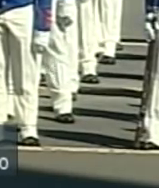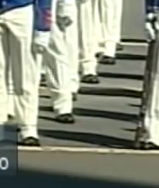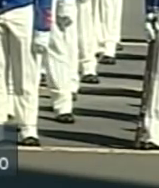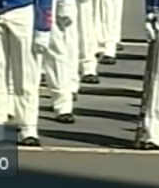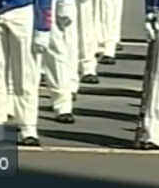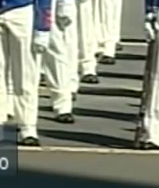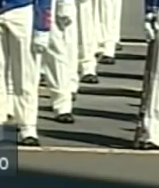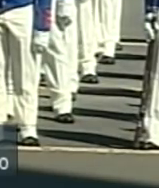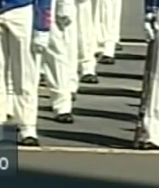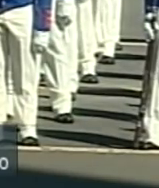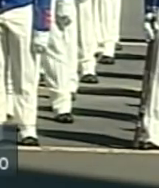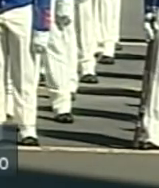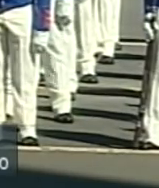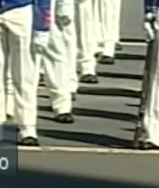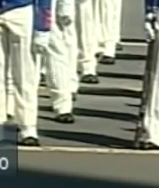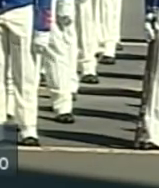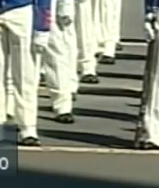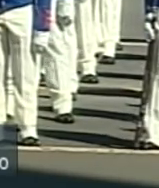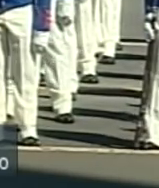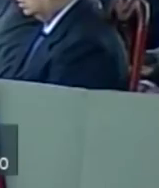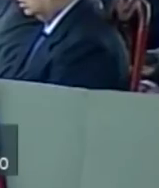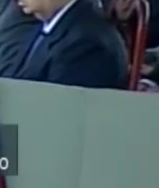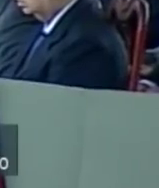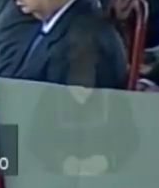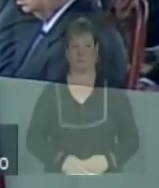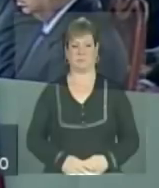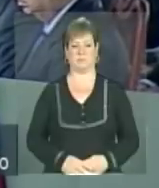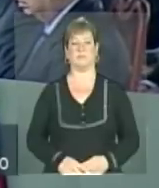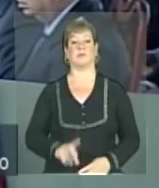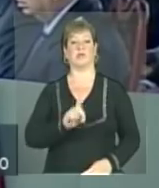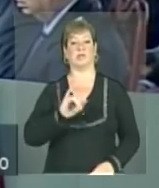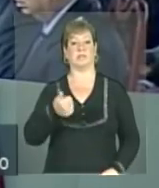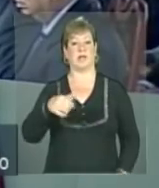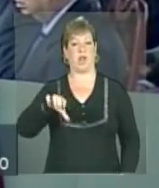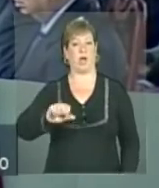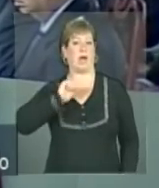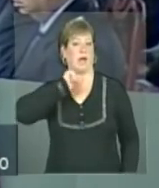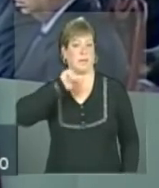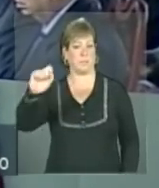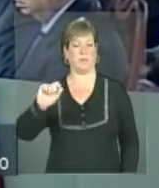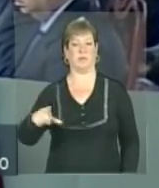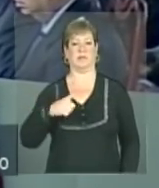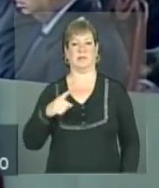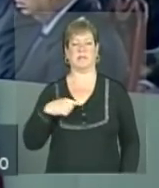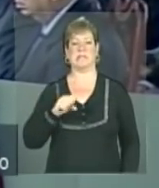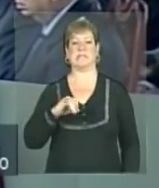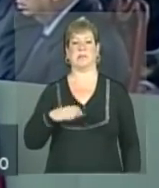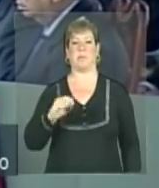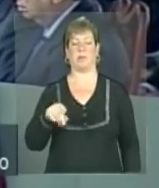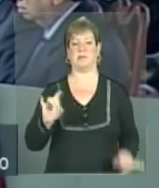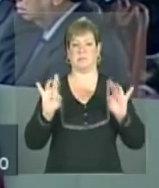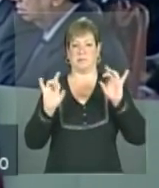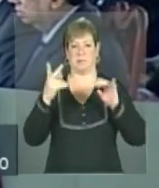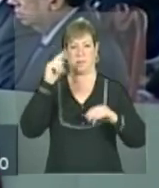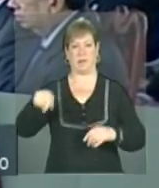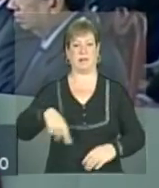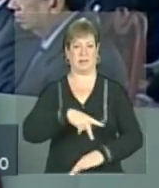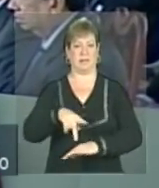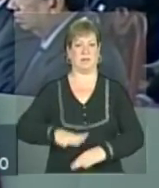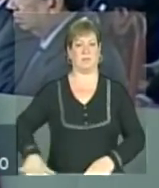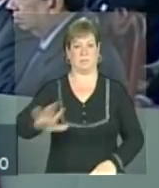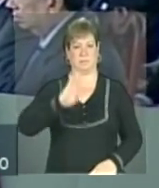19 de abril de 2012. O dia 19 de abril reveste-se de simbolismo especial para a nação